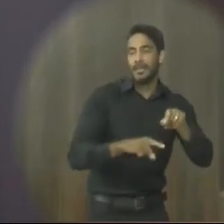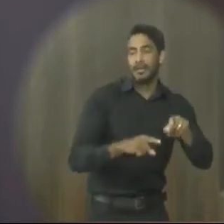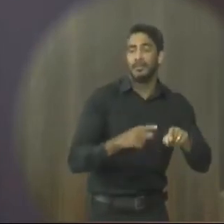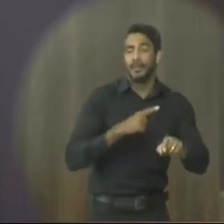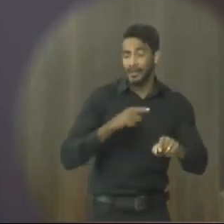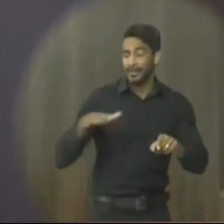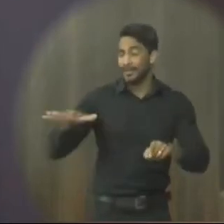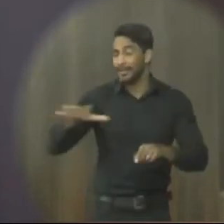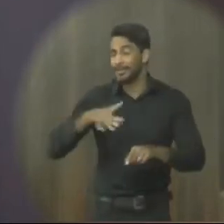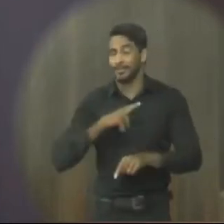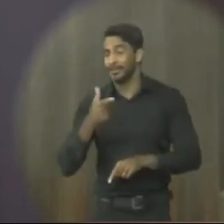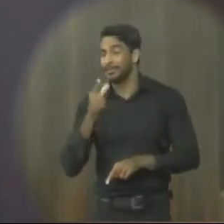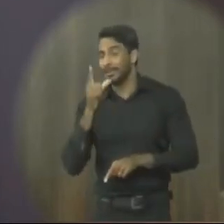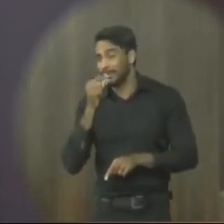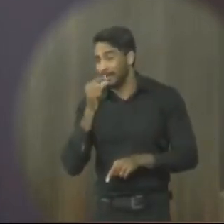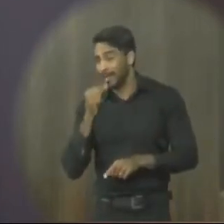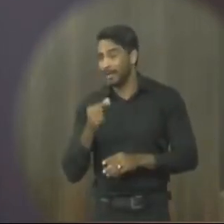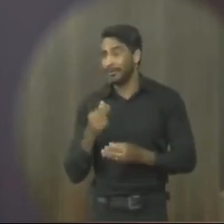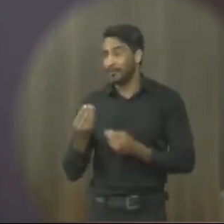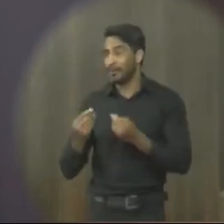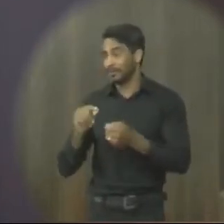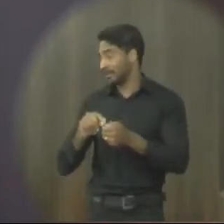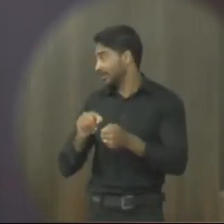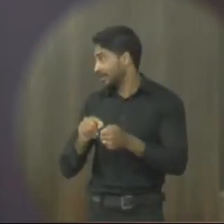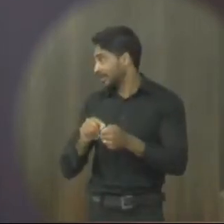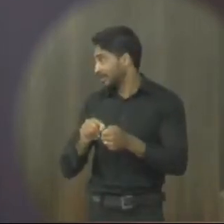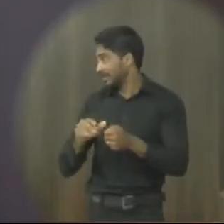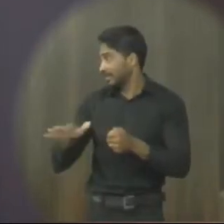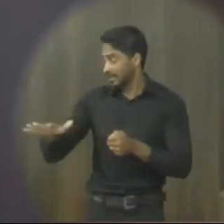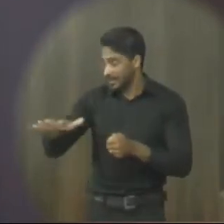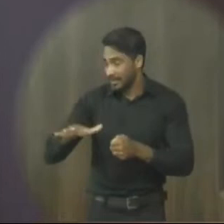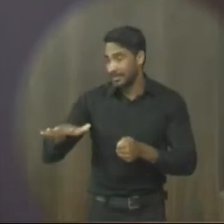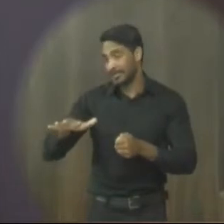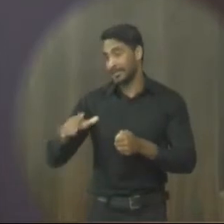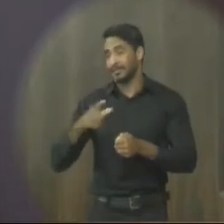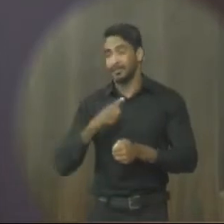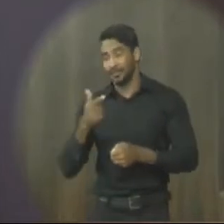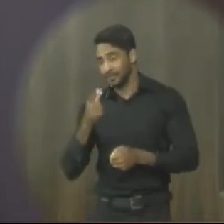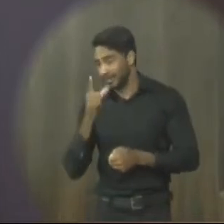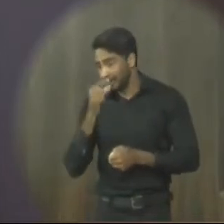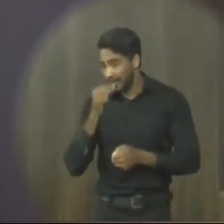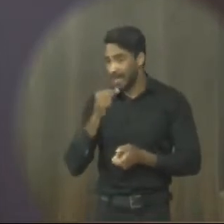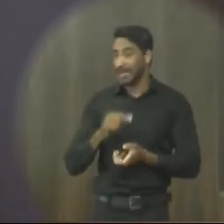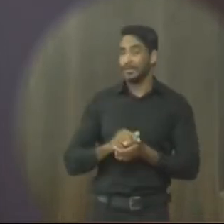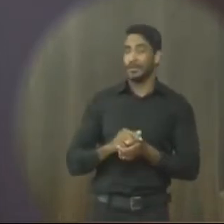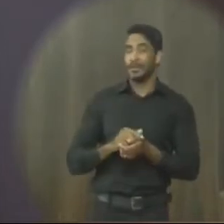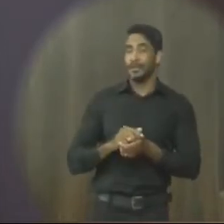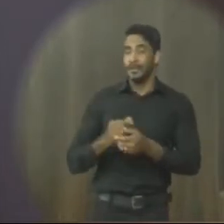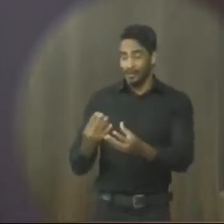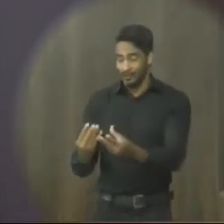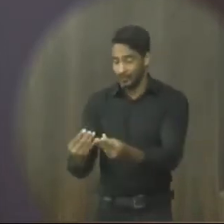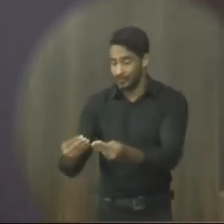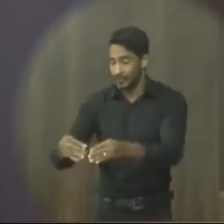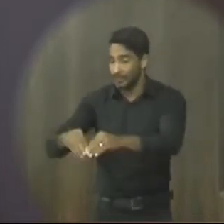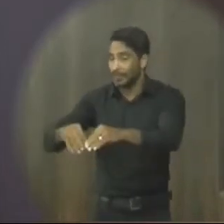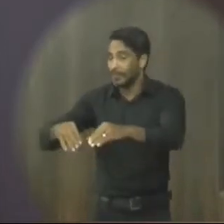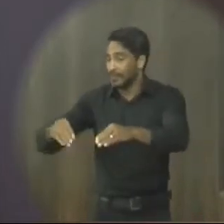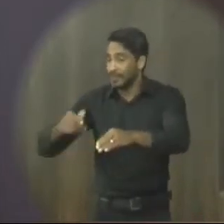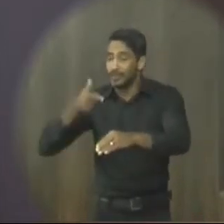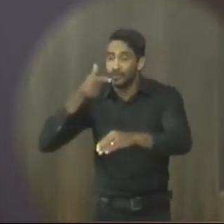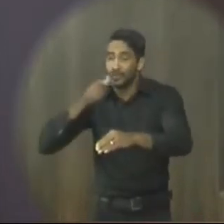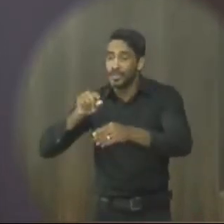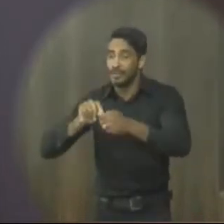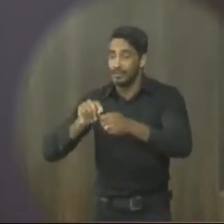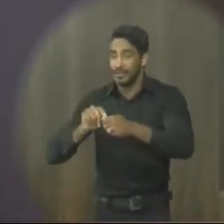água. Como a gente faz uma manutenção numa estrada vicinal sem água, sem dar umidade no solo para a gente conseguir fazer uma